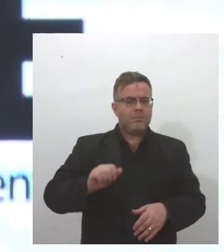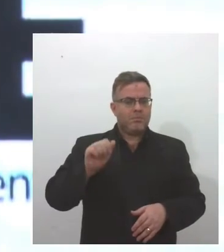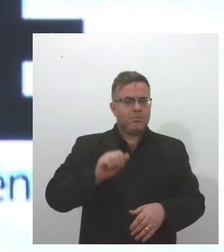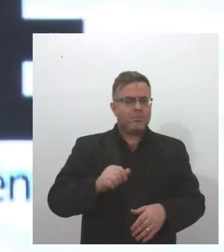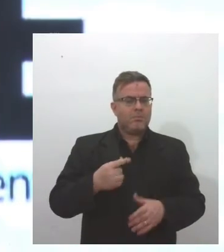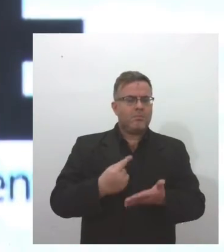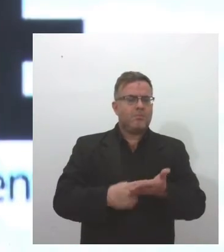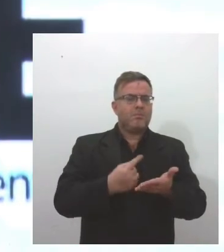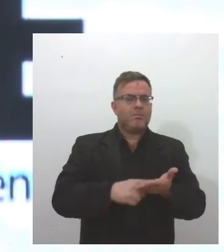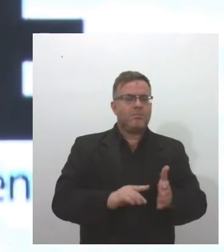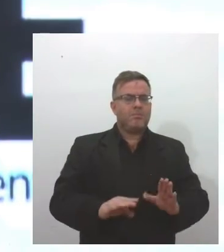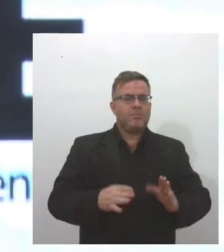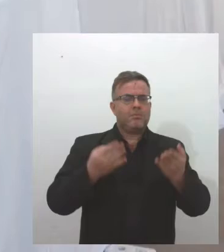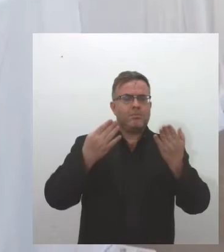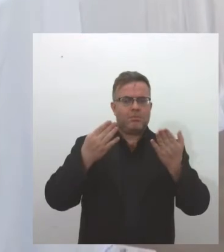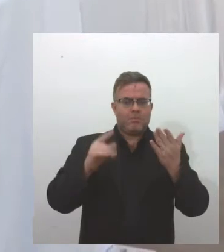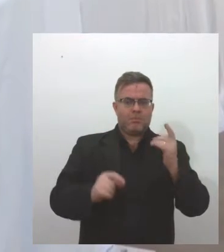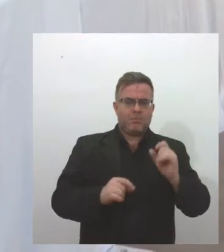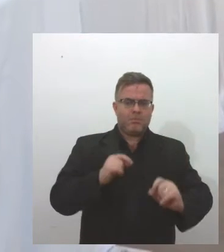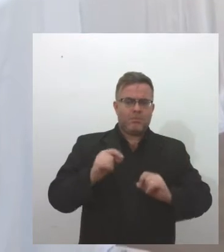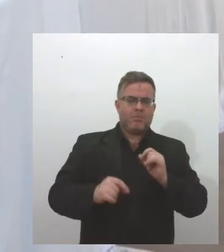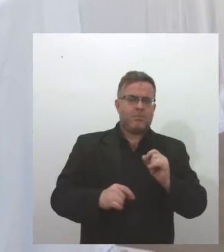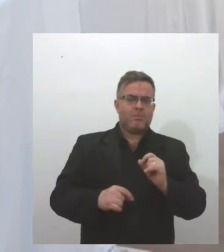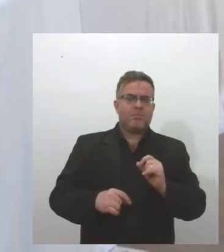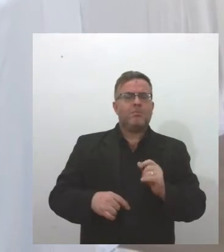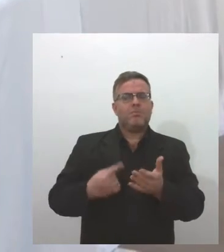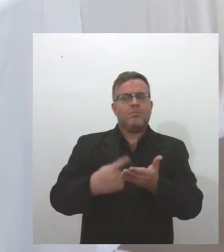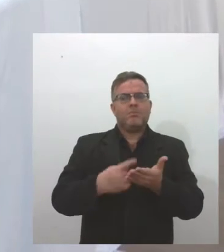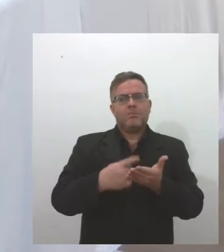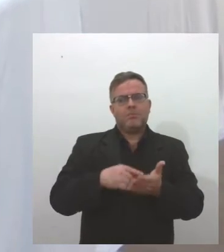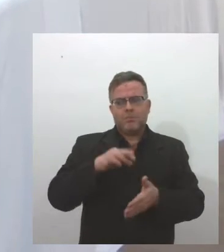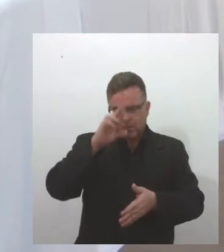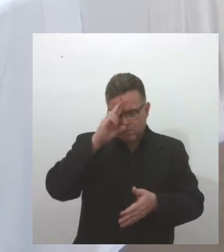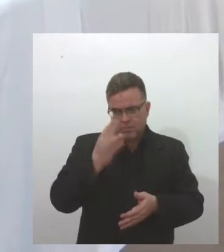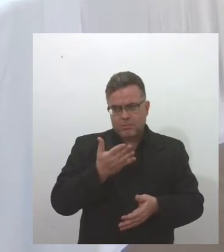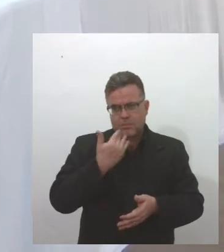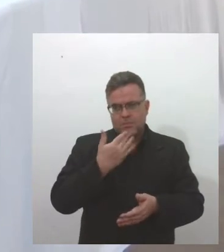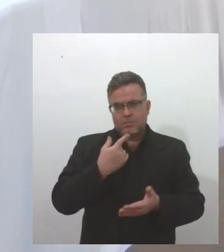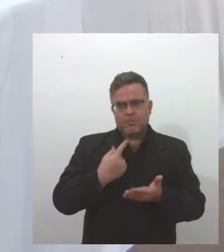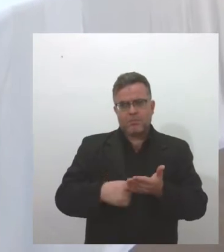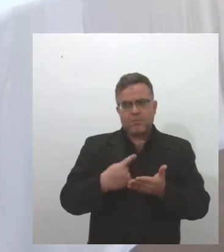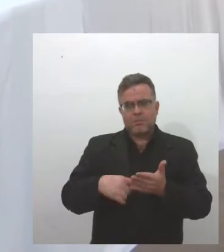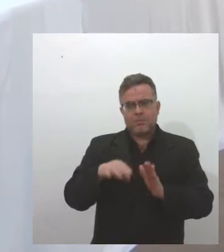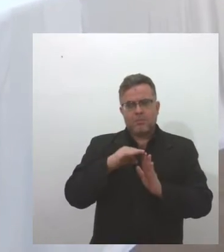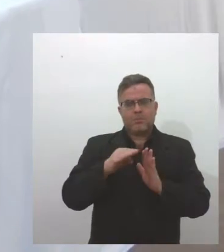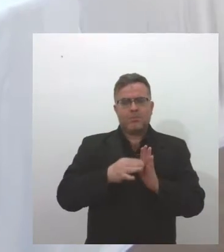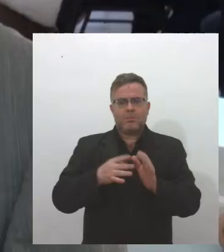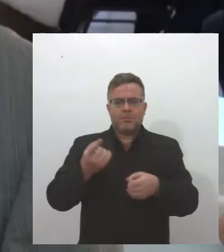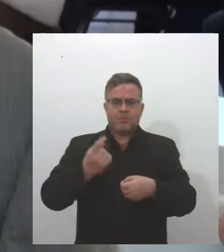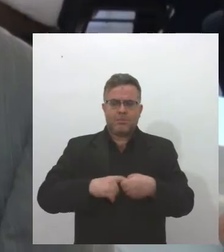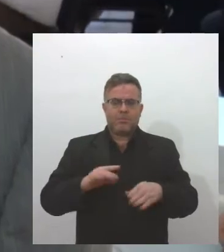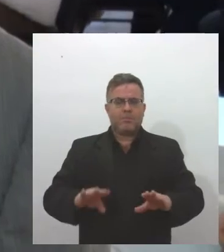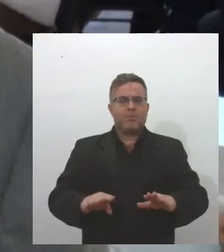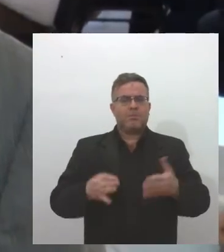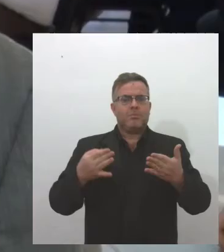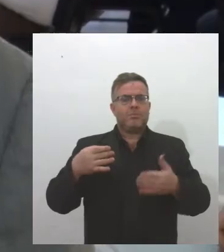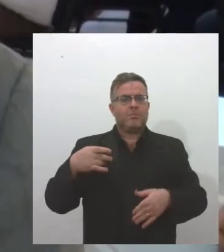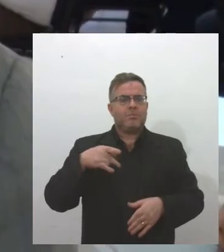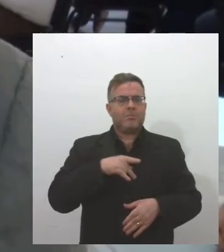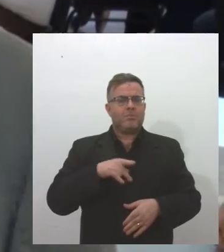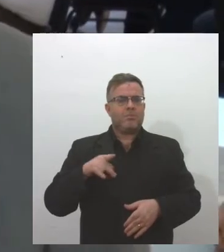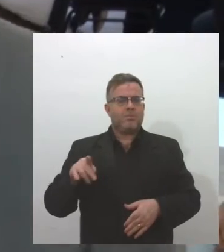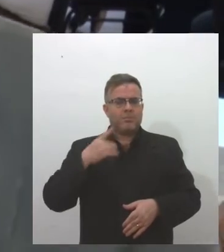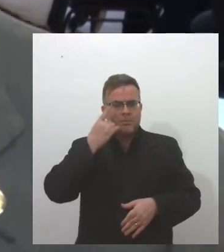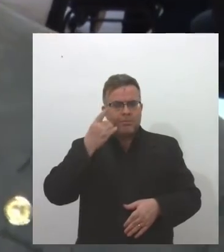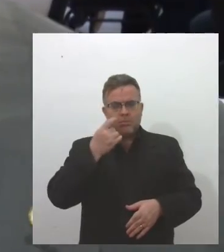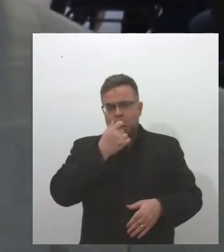Eventos, ABRAP, ofereceu um almoço para discutir um planejamento para a retomada dos eventos. O presidente da Assembleia